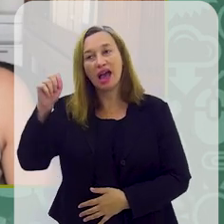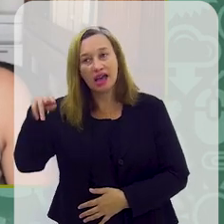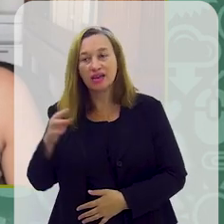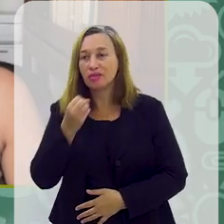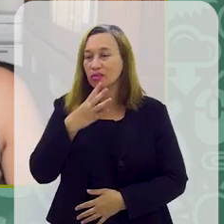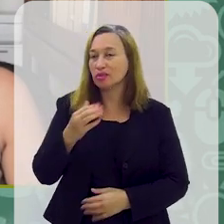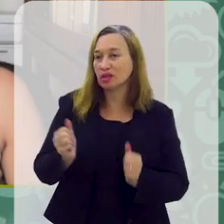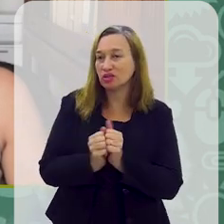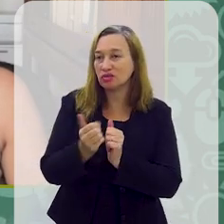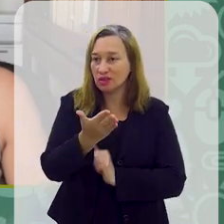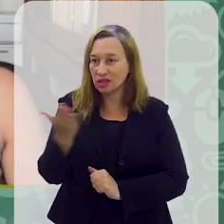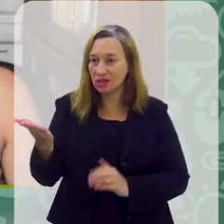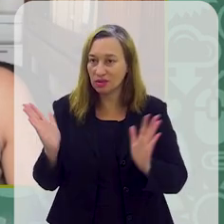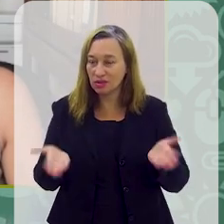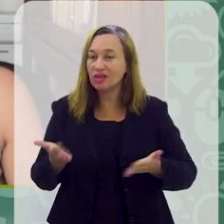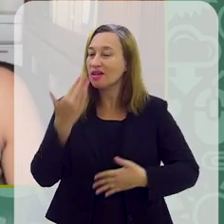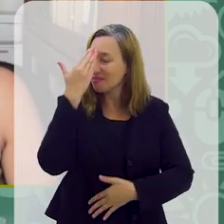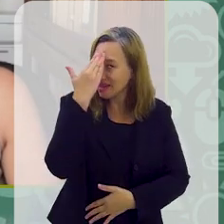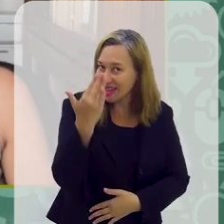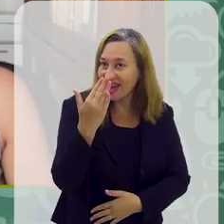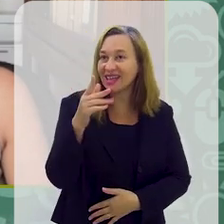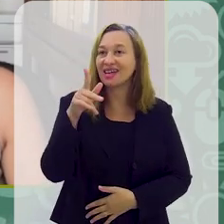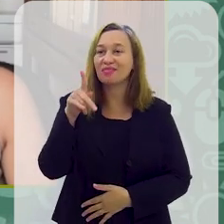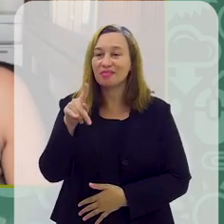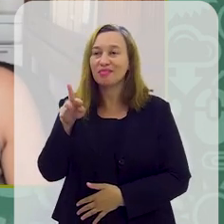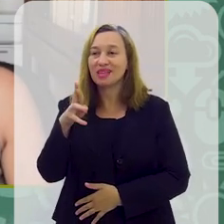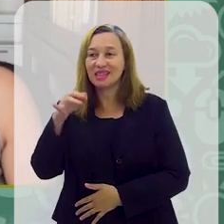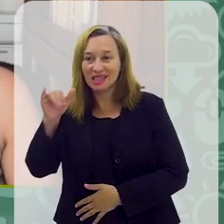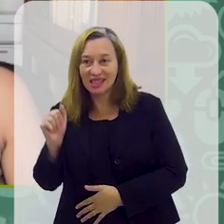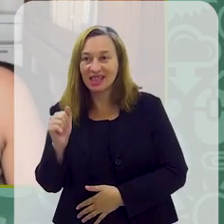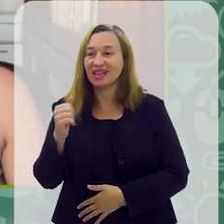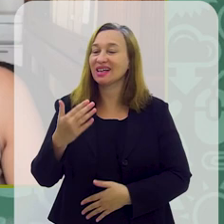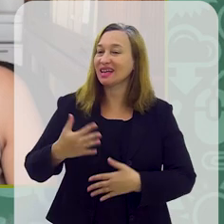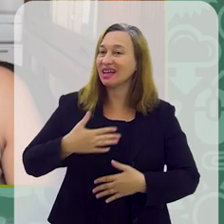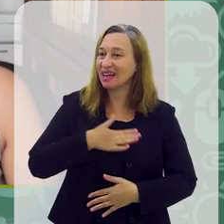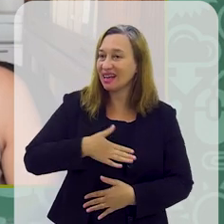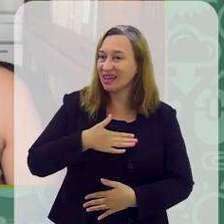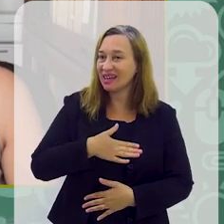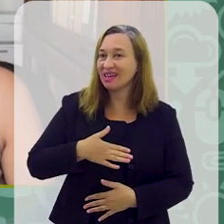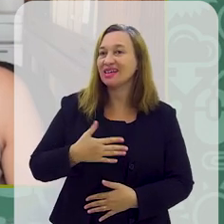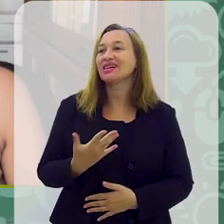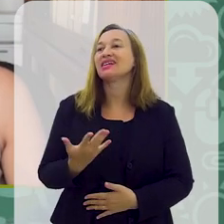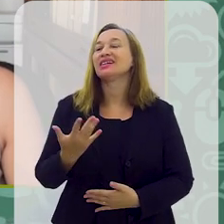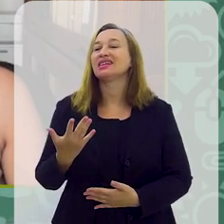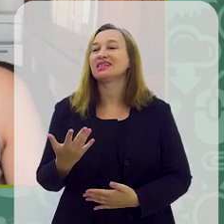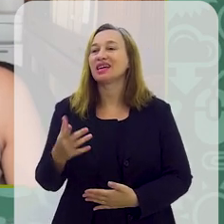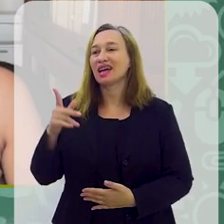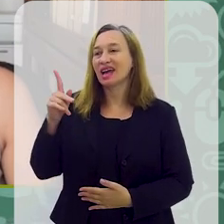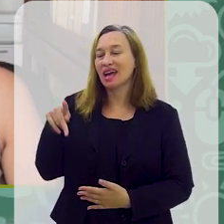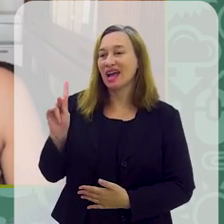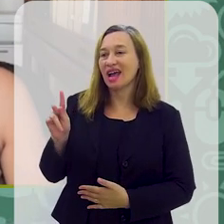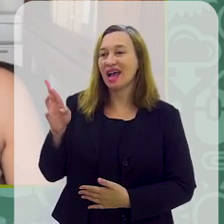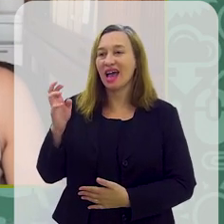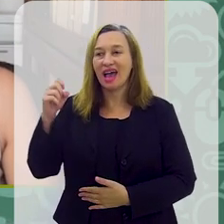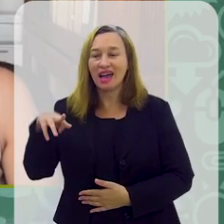Karen. É, foi muito bom ter vocês aqui hoje. Muito obrigada, Priscila. Muito prazer,